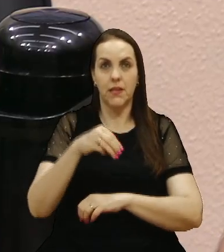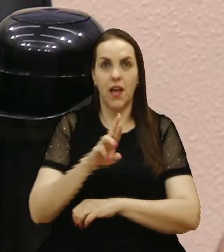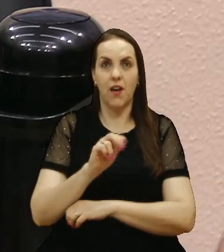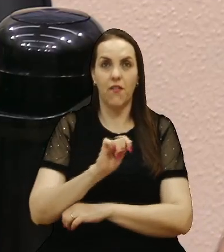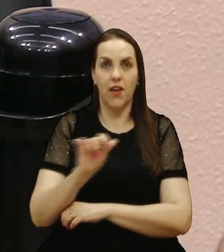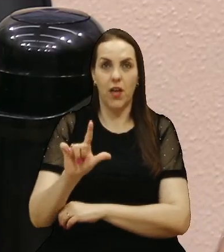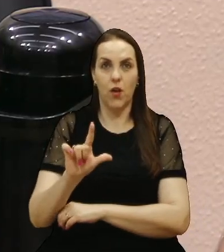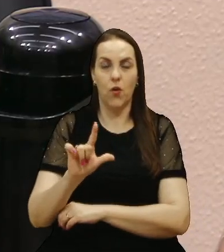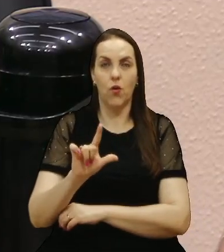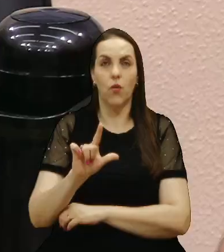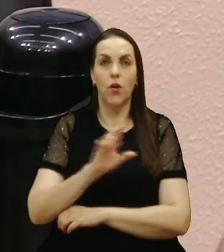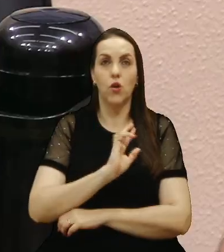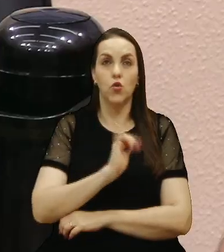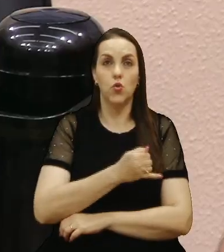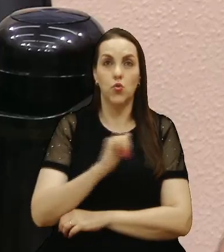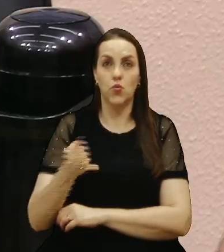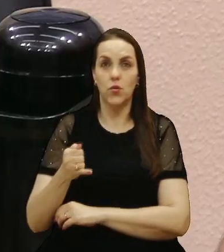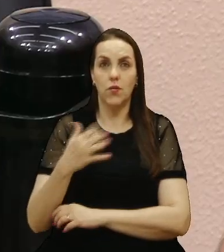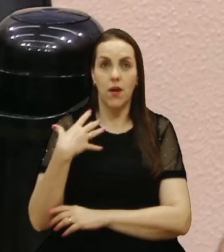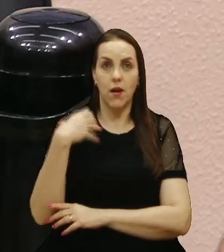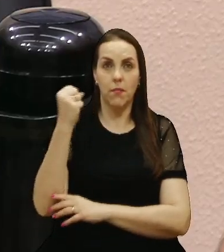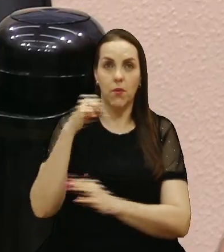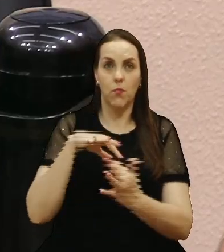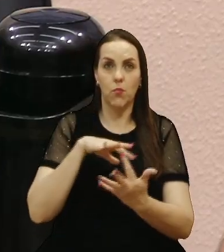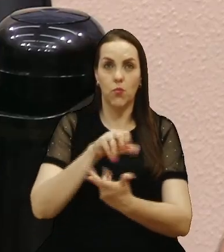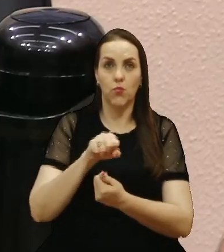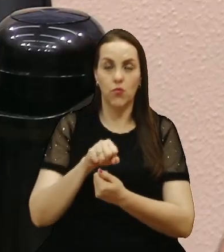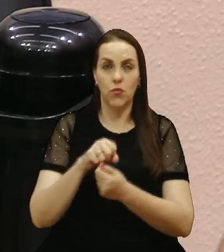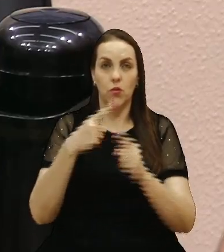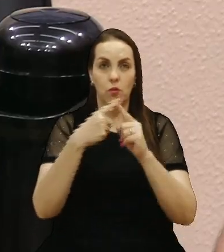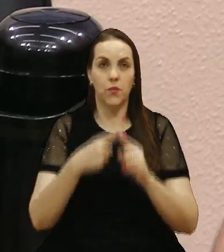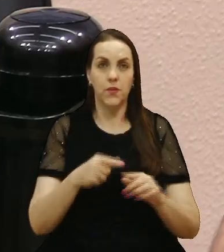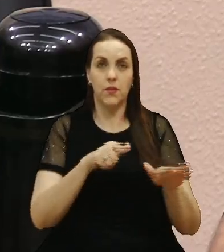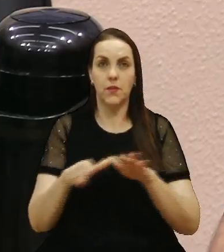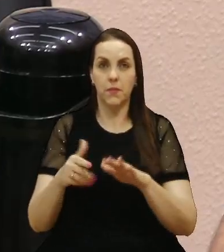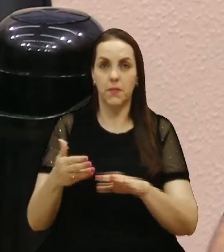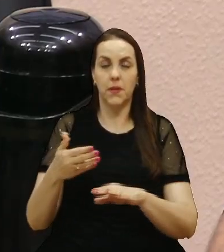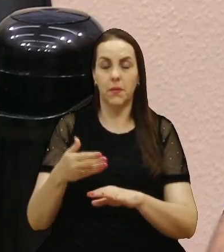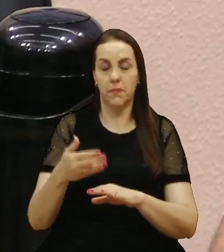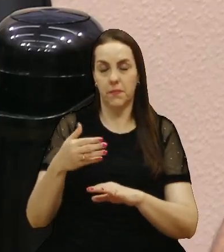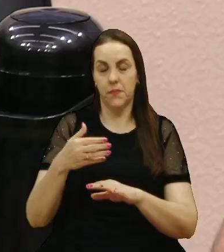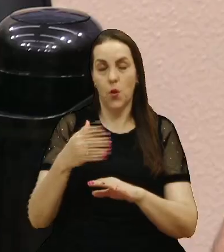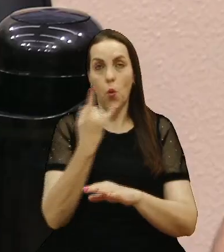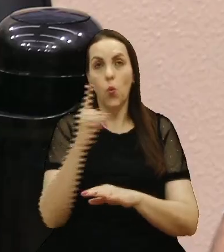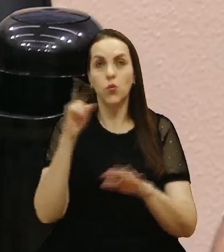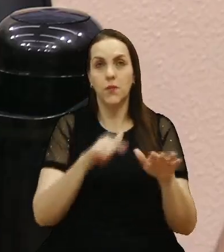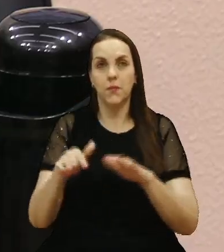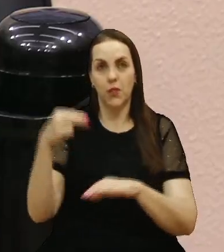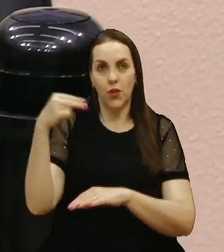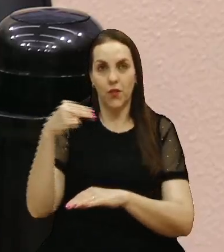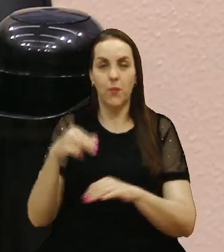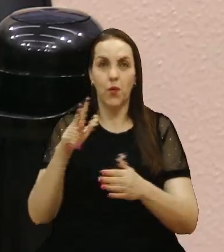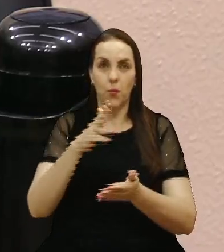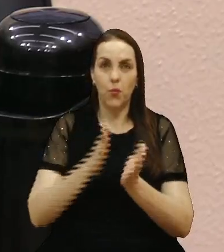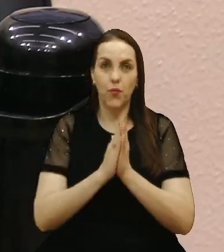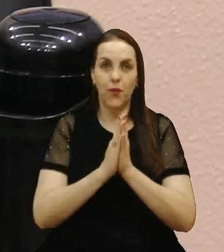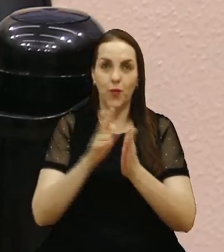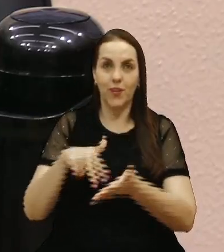jiu-jitsu, campeões mundiais em competição na última semana de novembro em São Paulo. Peço que fiquem de pé. E